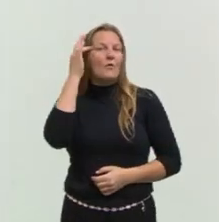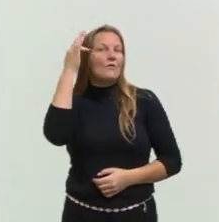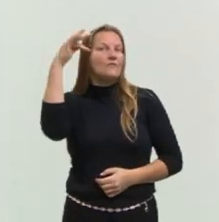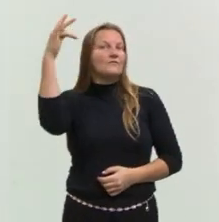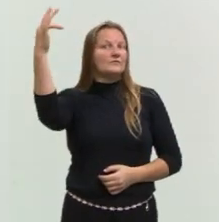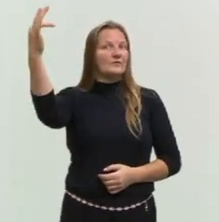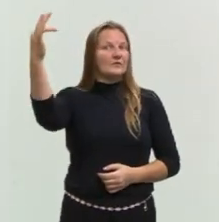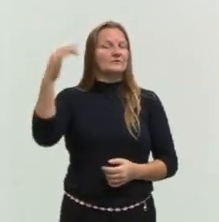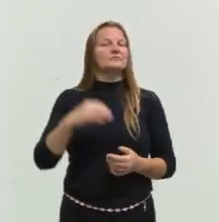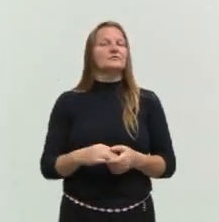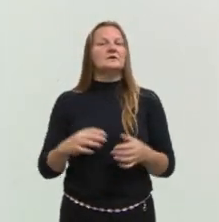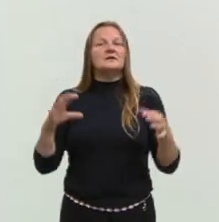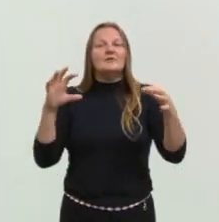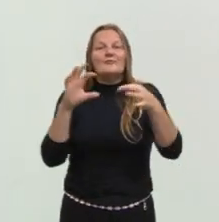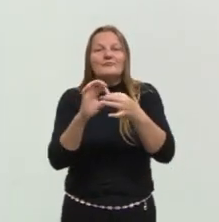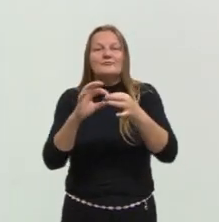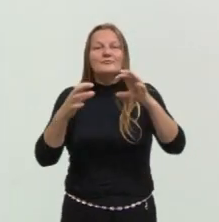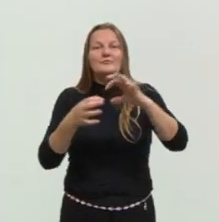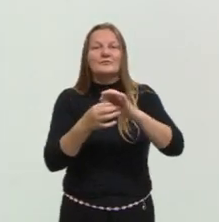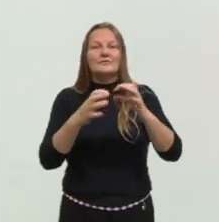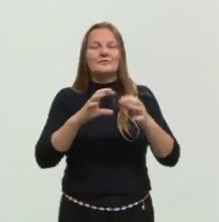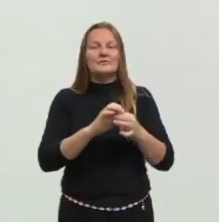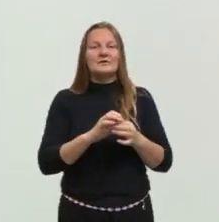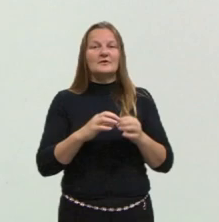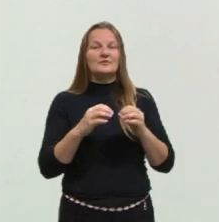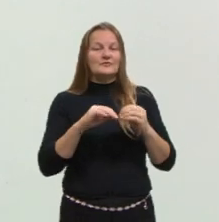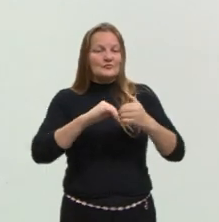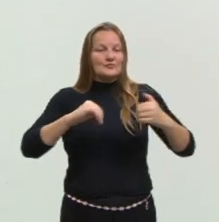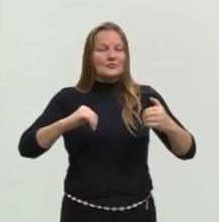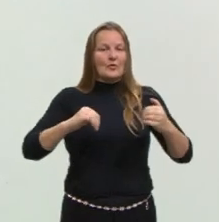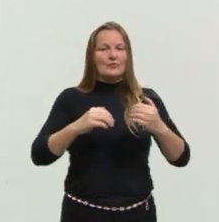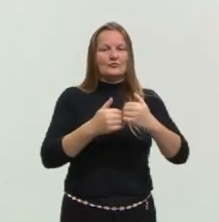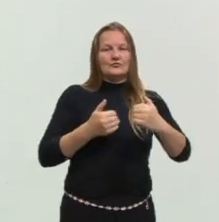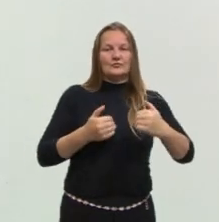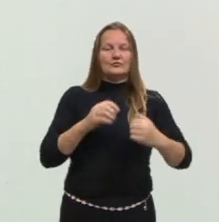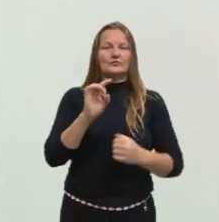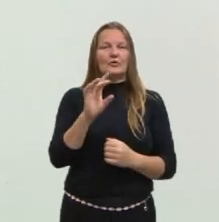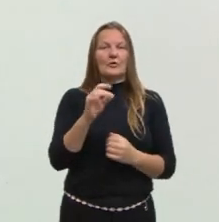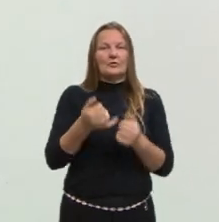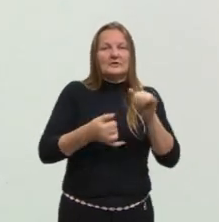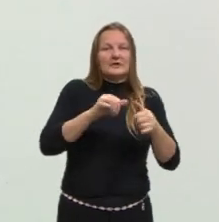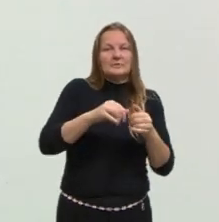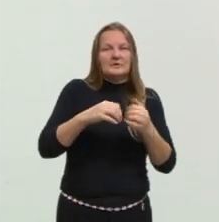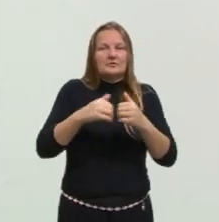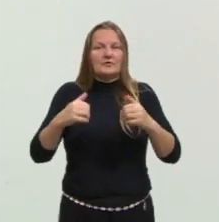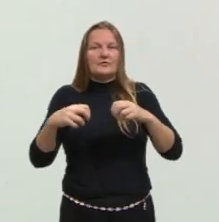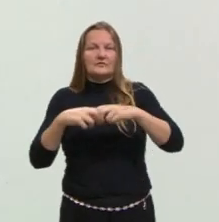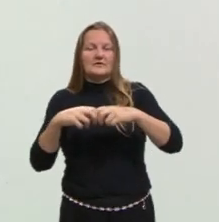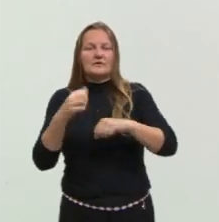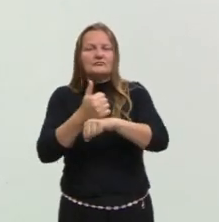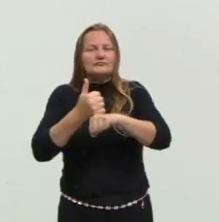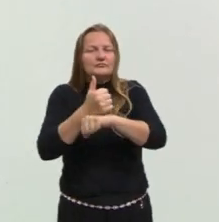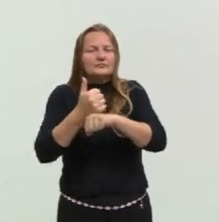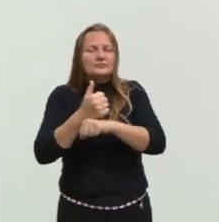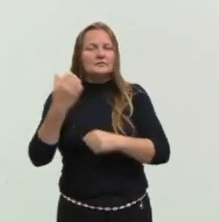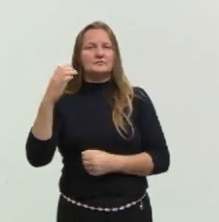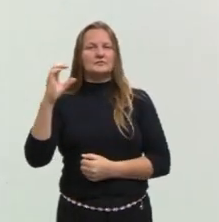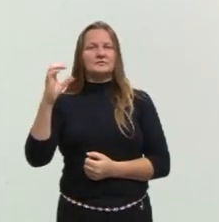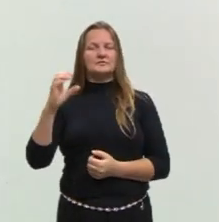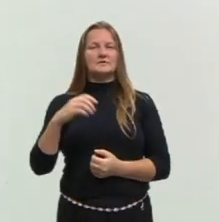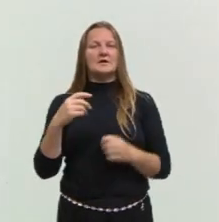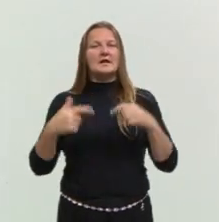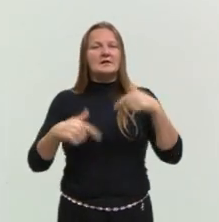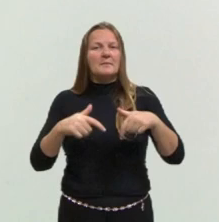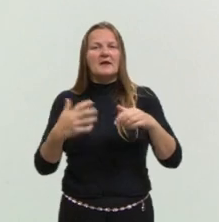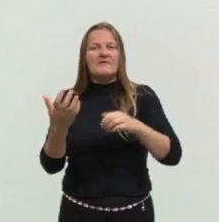filósofo né Eles não eram um só Eles não eram exclusivamente químicos físicos os grandes cientistas né eles trabalha